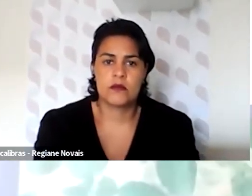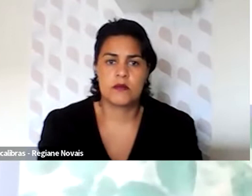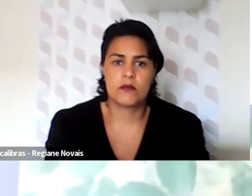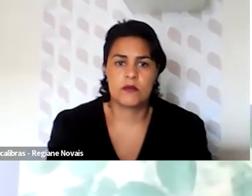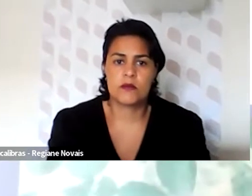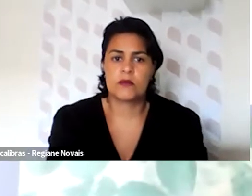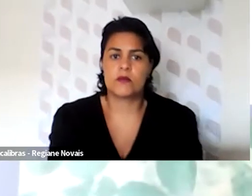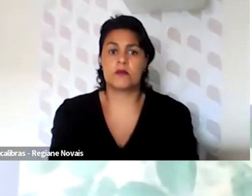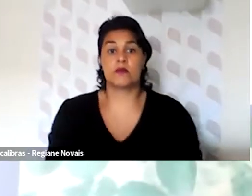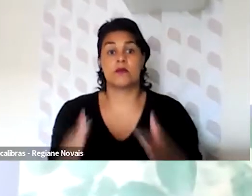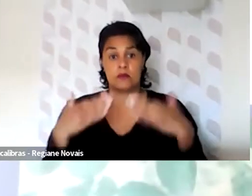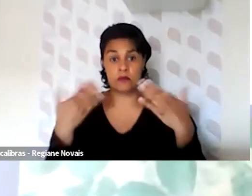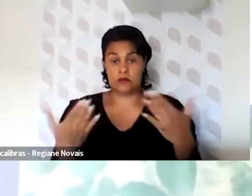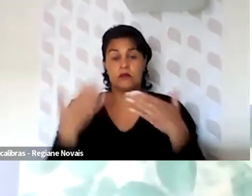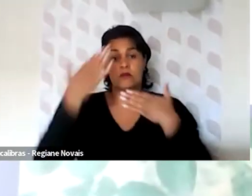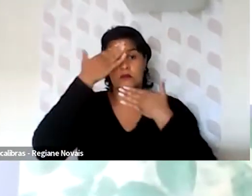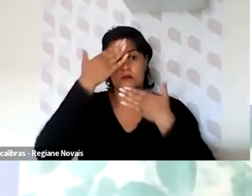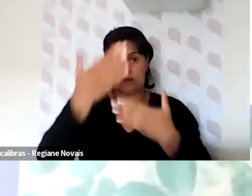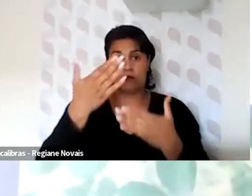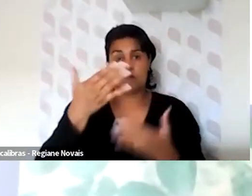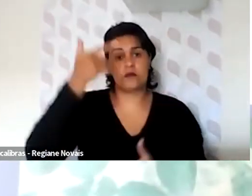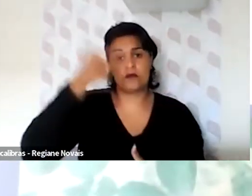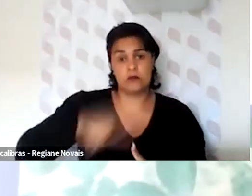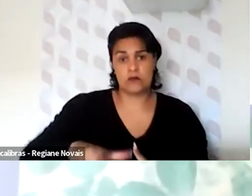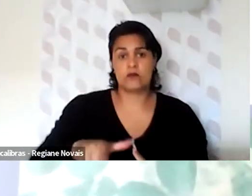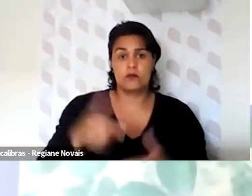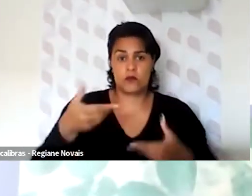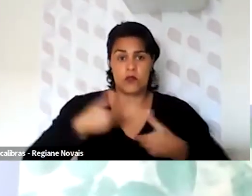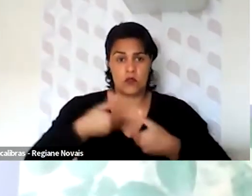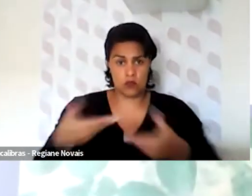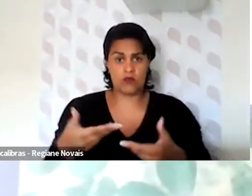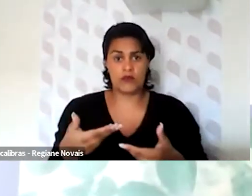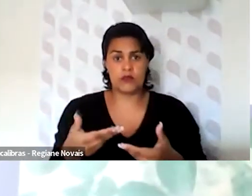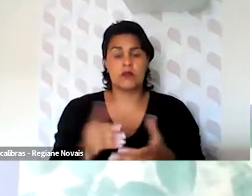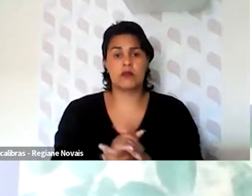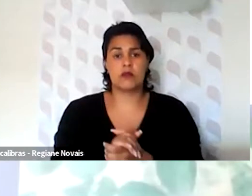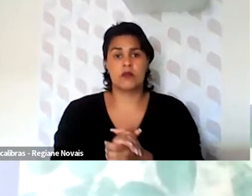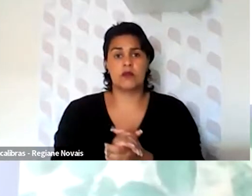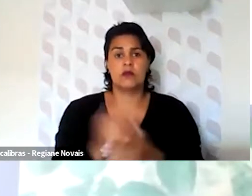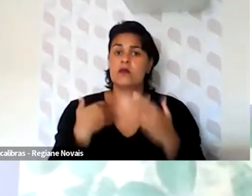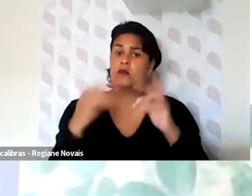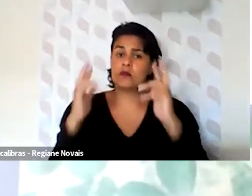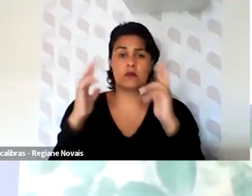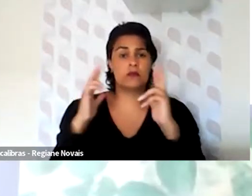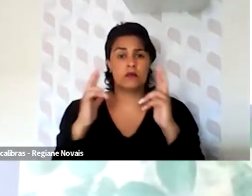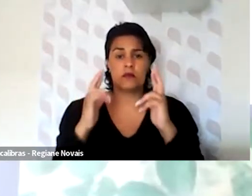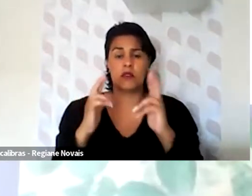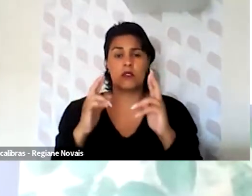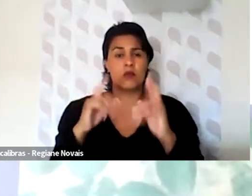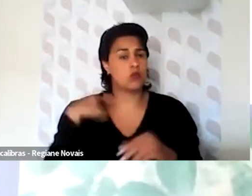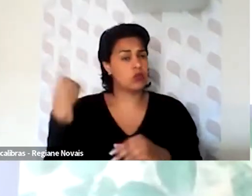eu agradeço mais uma vez o convite, né? Espero que o mundo inteiro entenda